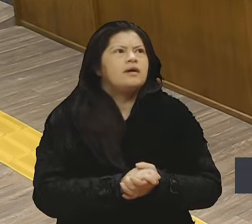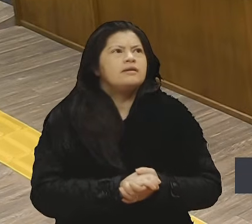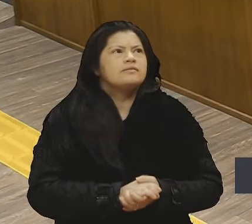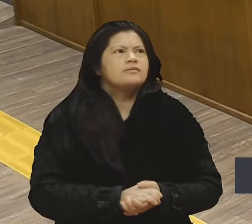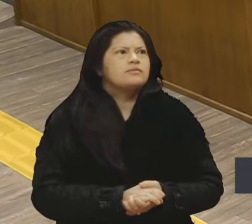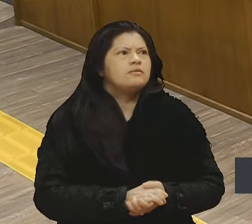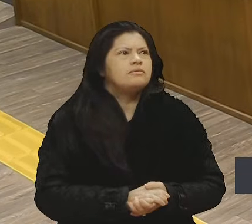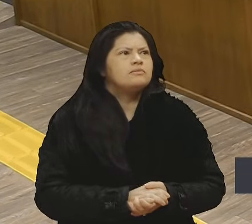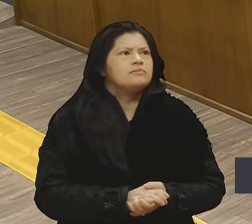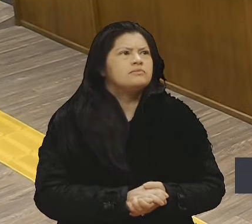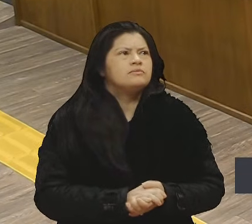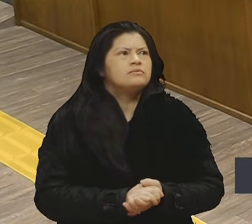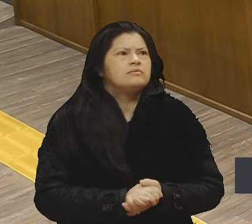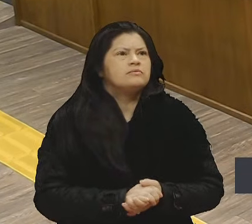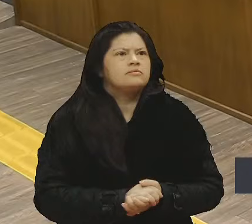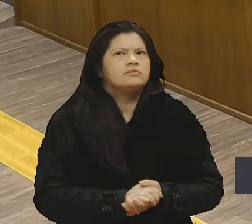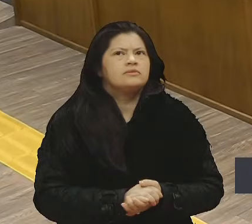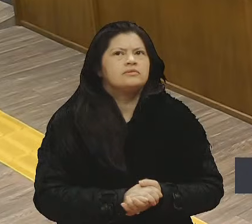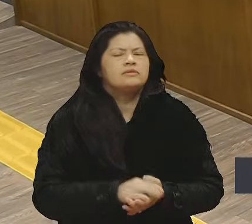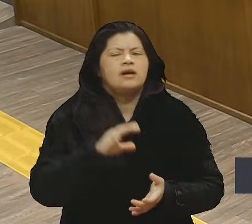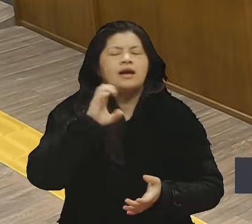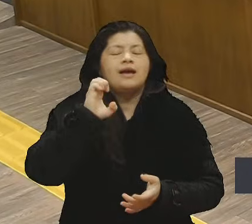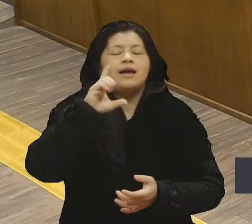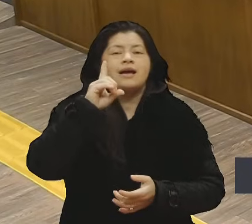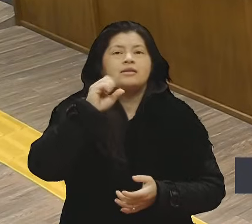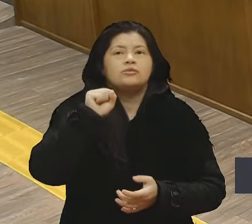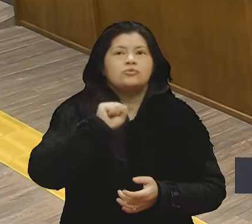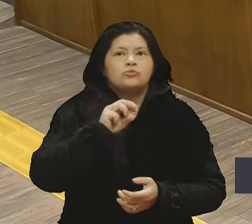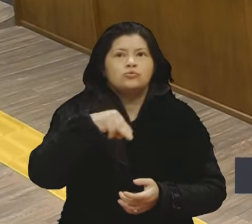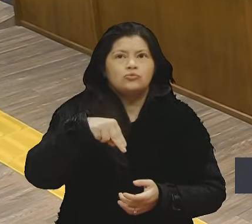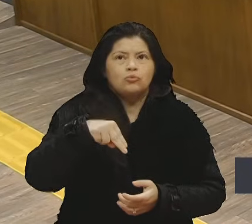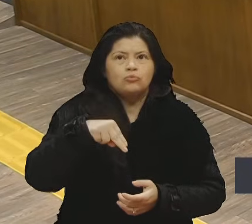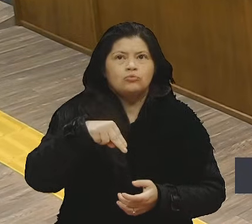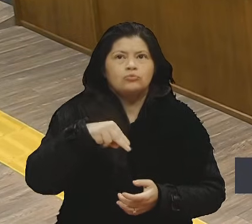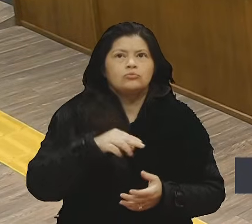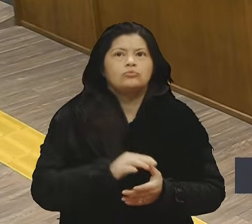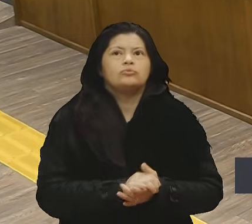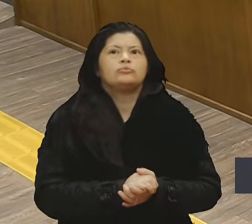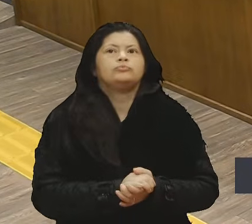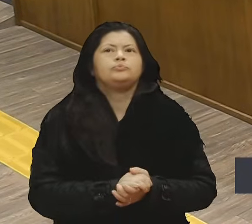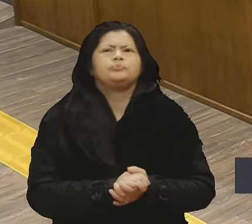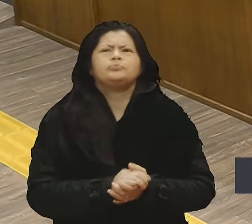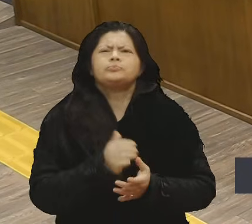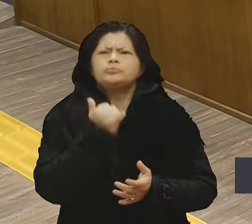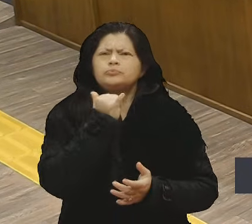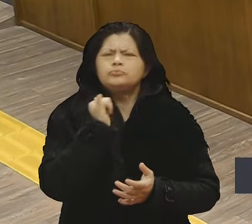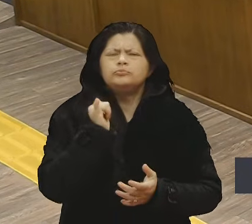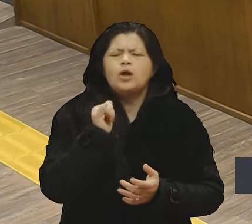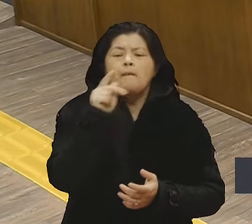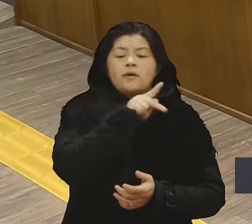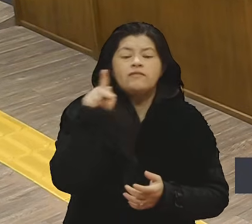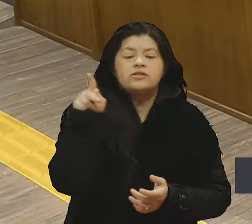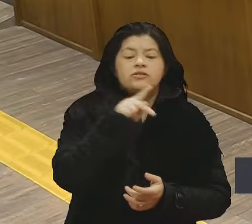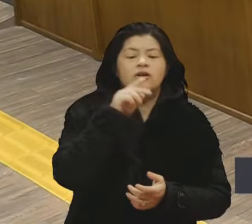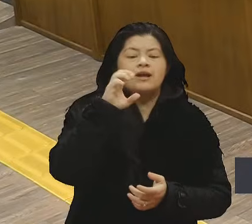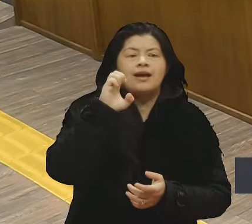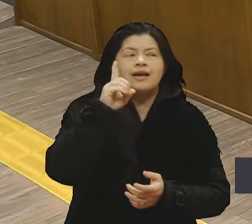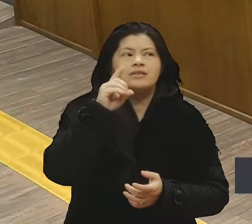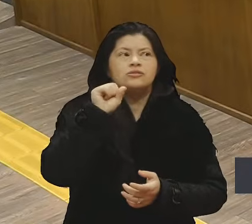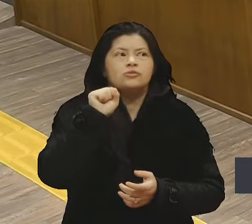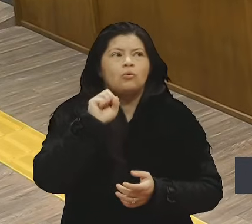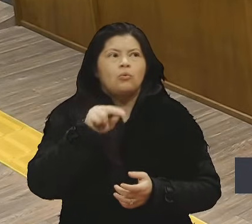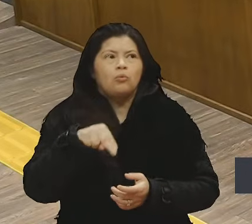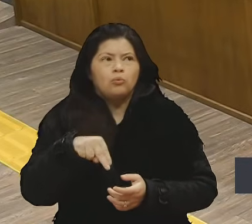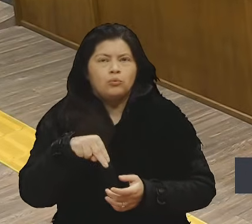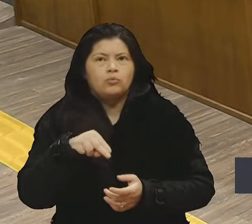professor Alex vai tomando o seu lugar na tribuna, citar aqui a direção... Desculpe, professor Edson, a direção do